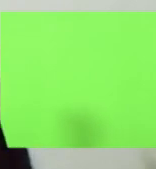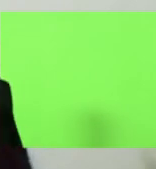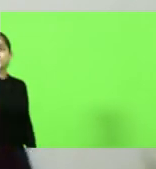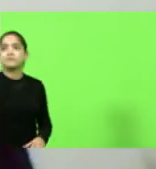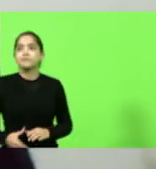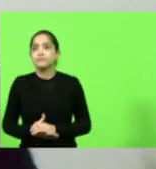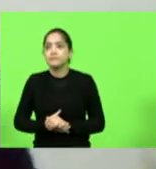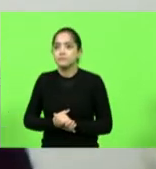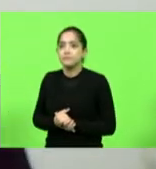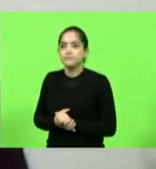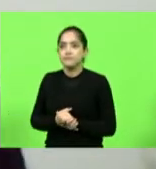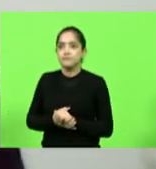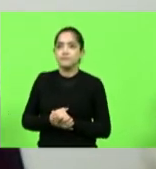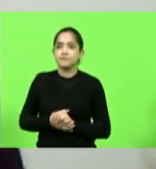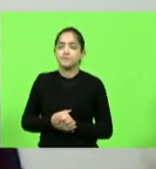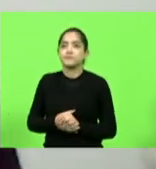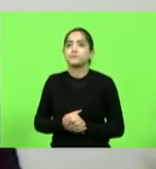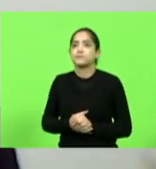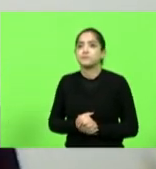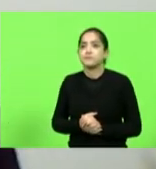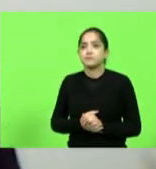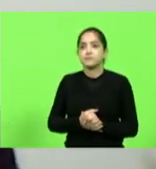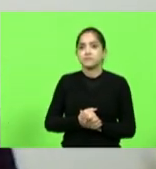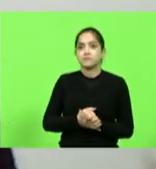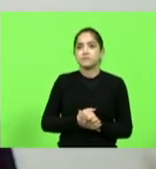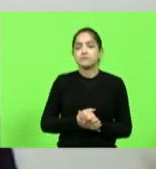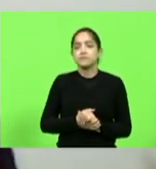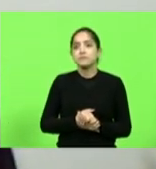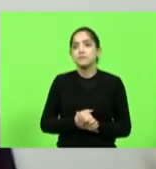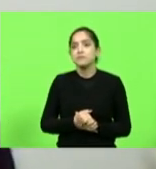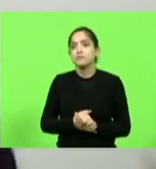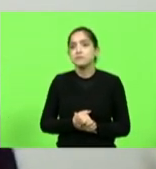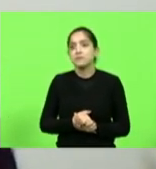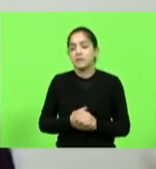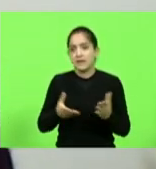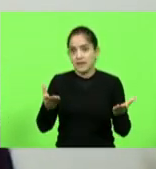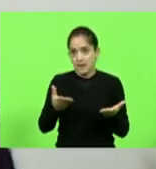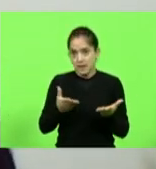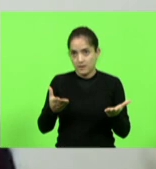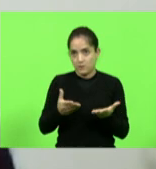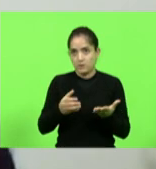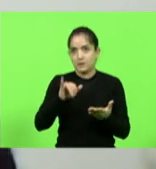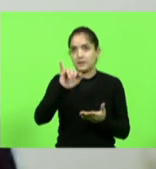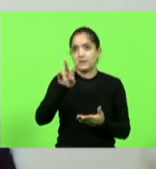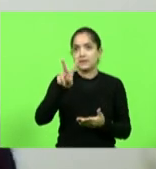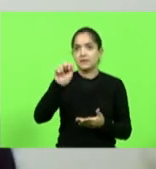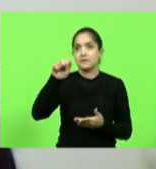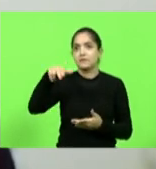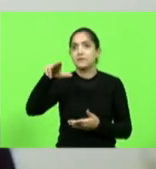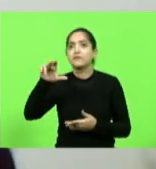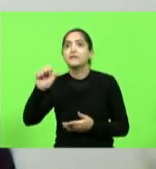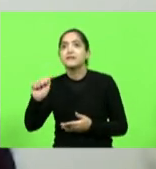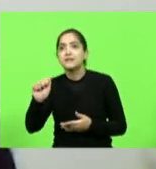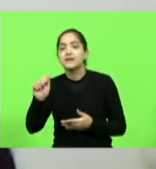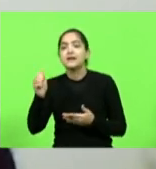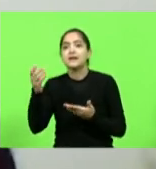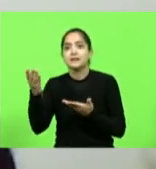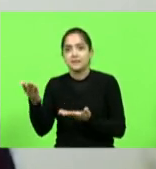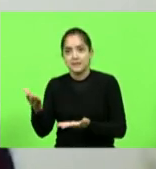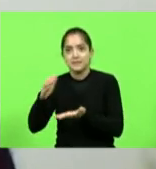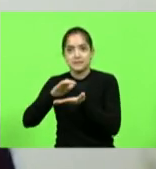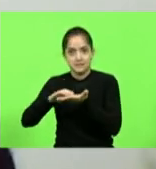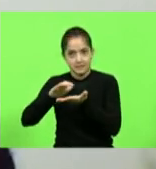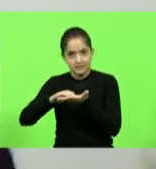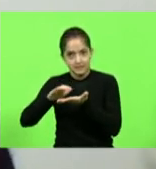que também traduzem, né, essas preocupações. Eu passo agora a Ivana Atanásio Dias, que é secretária